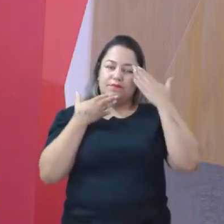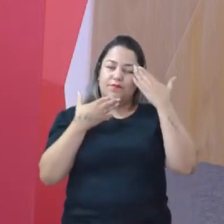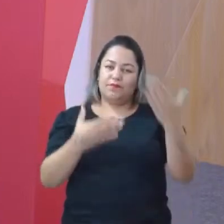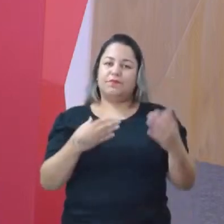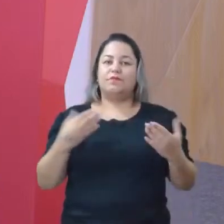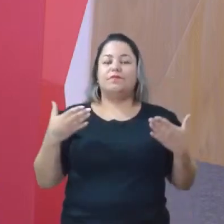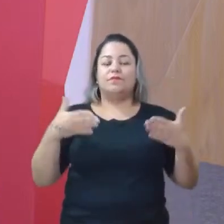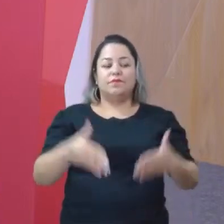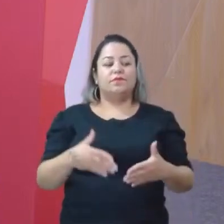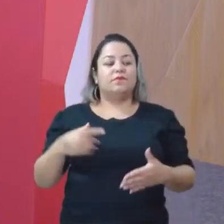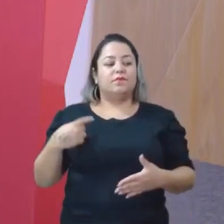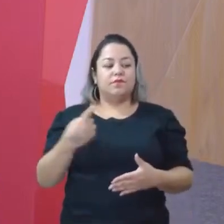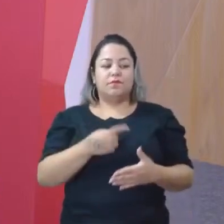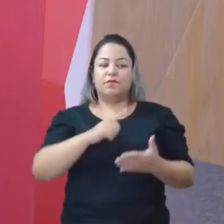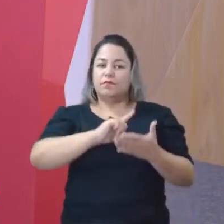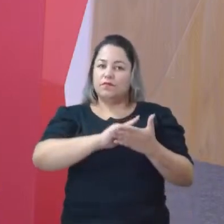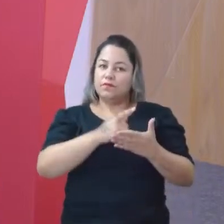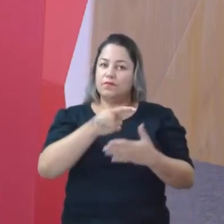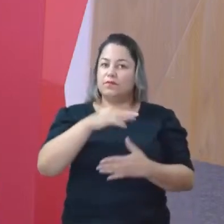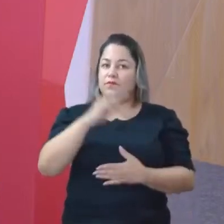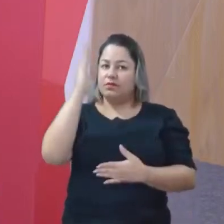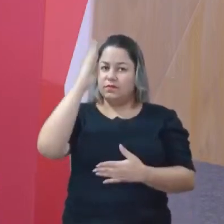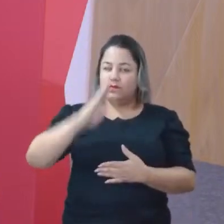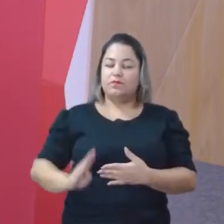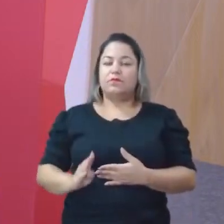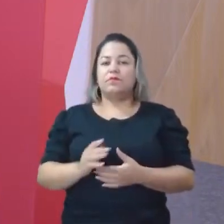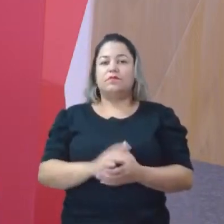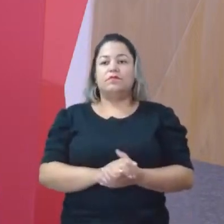aqui no Jornal PT Brasil. E eu